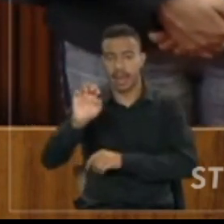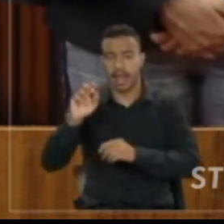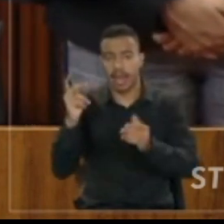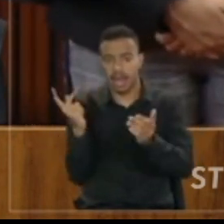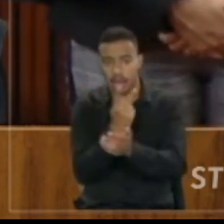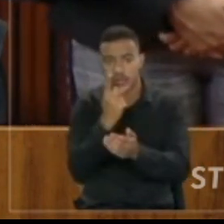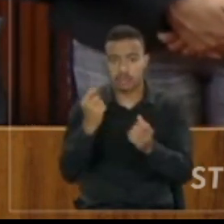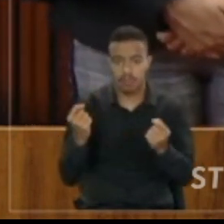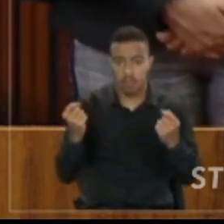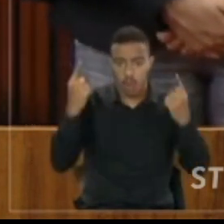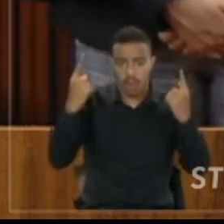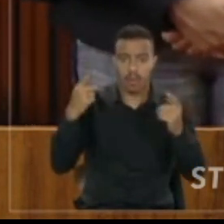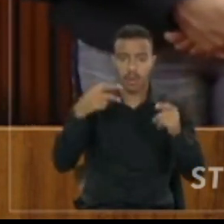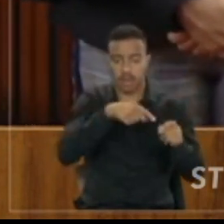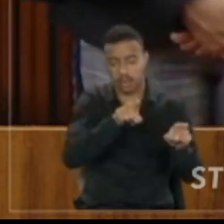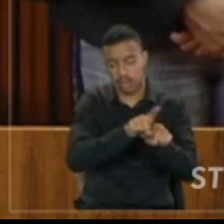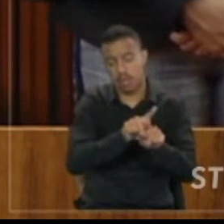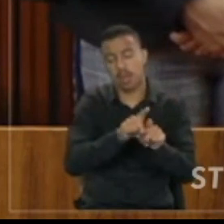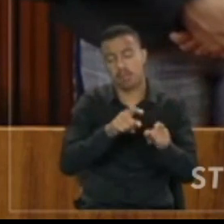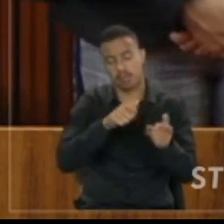sob pena de multa diária de R$ 10 mil,